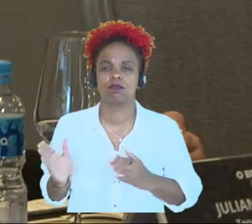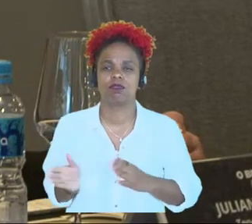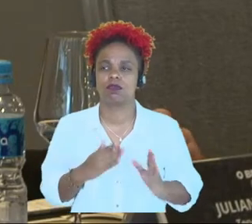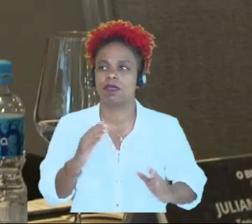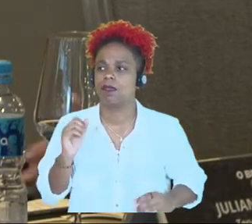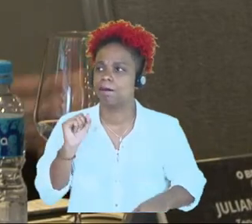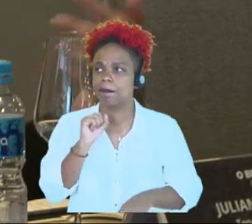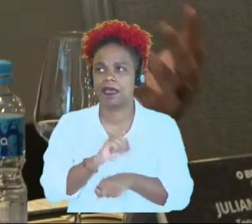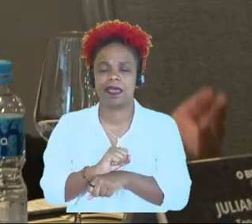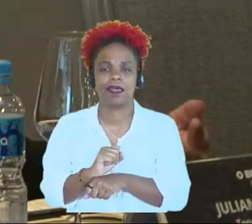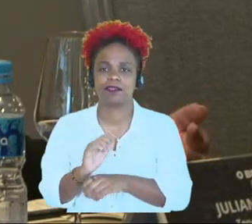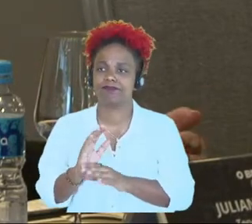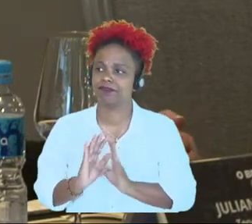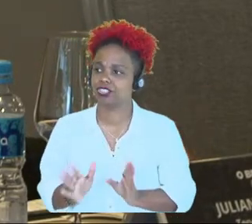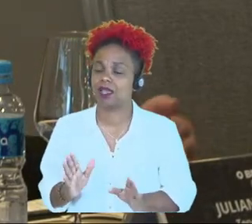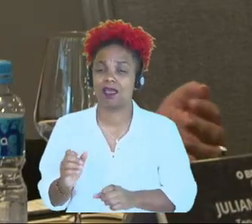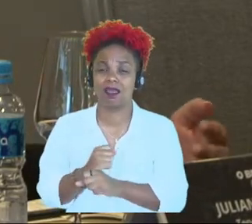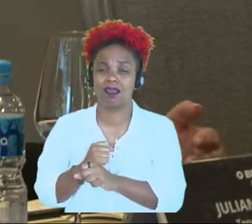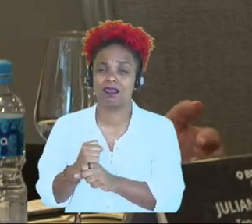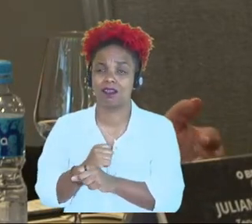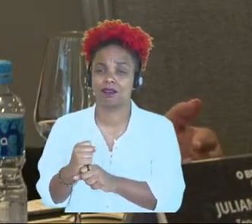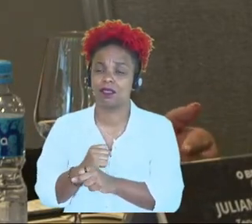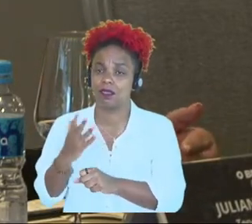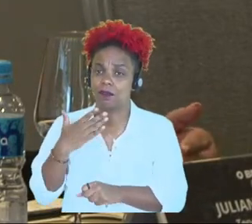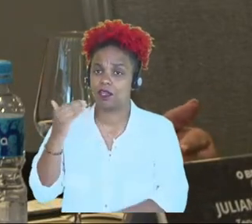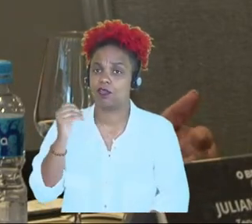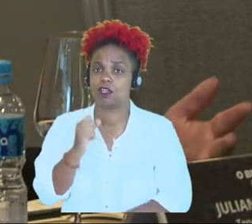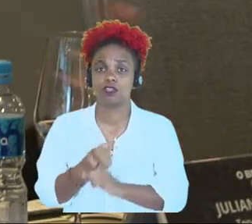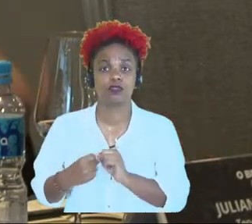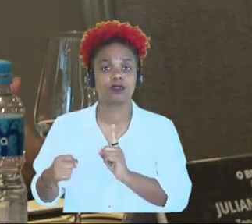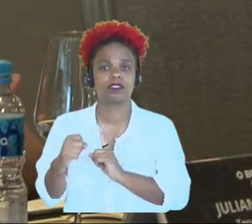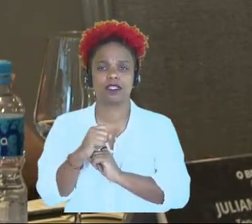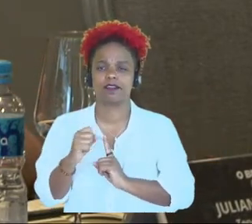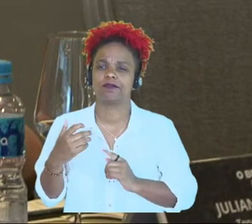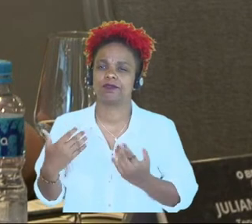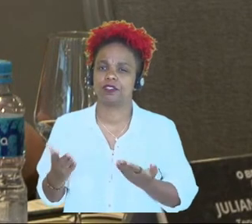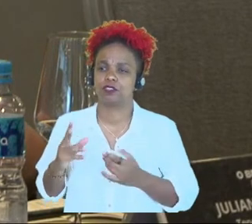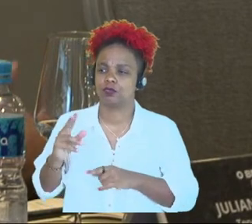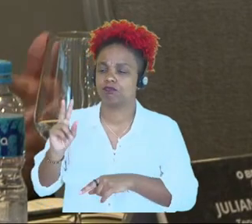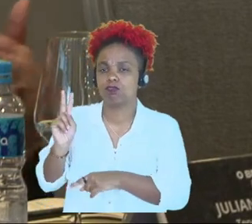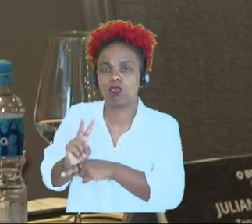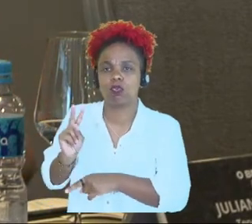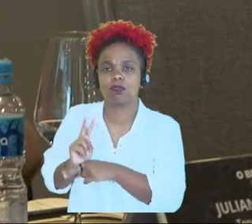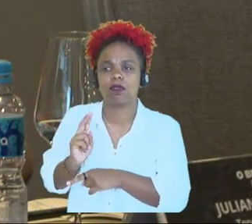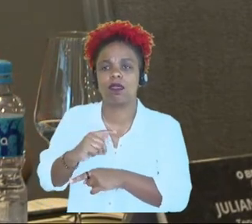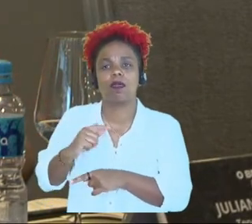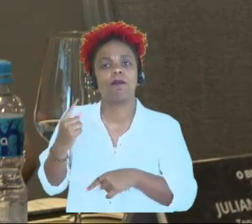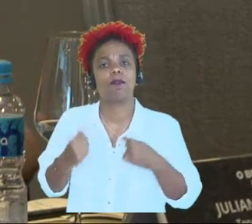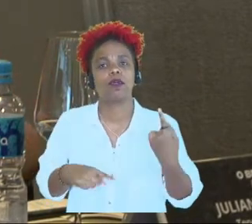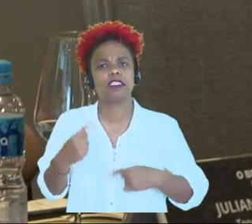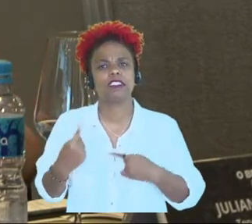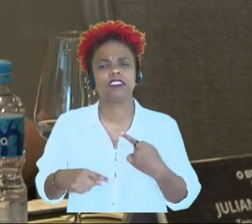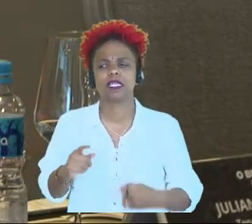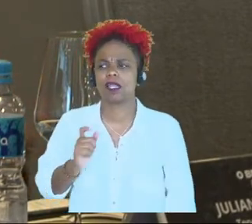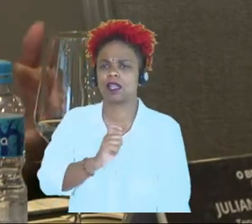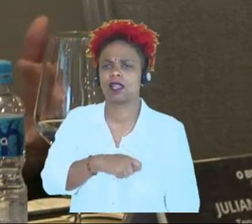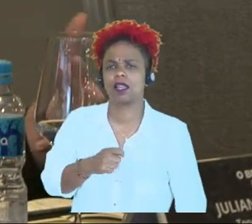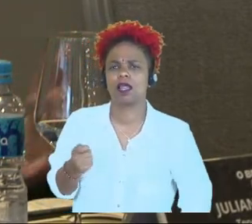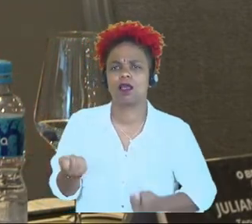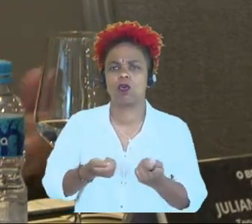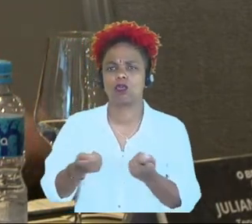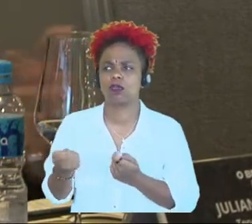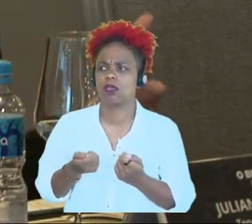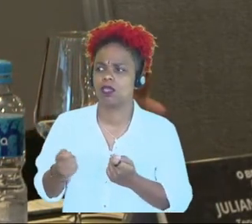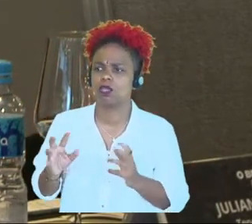há anos, e melhorar as condições para a sociedade. Porque a gente, eu cuido muito de política fiscal, e quando as pessoas falam, ah, você acha que tem que ter